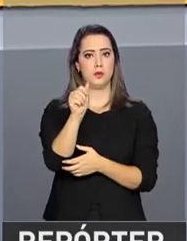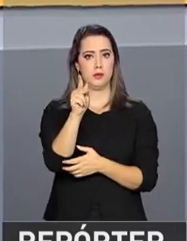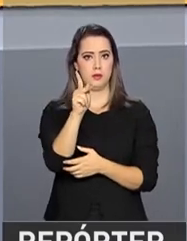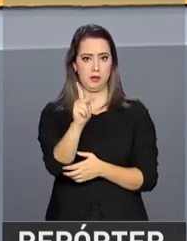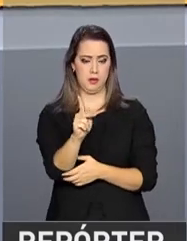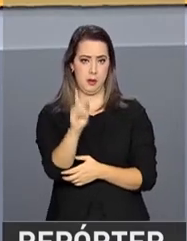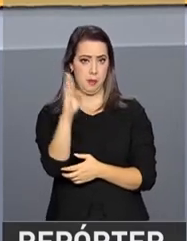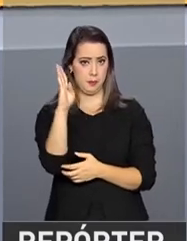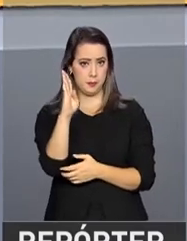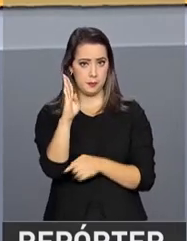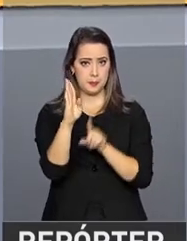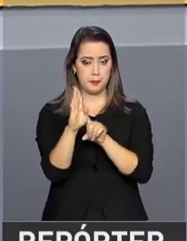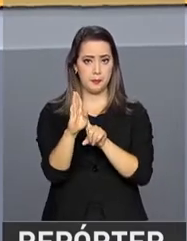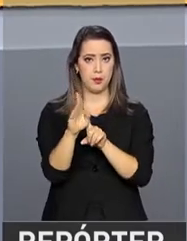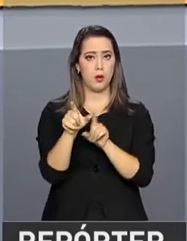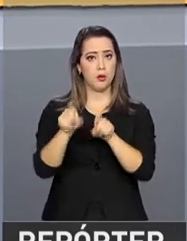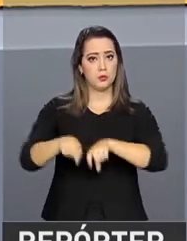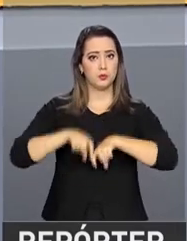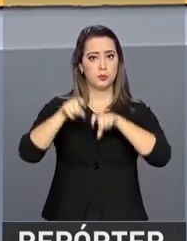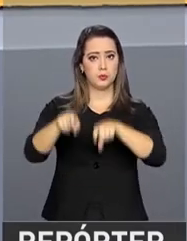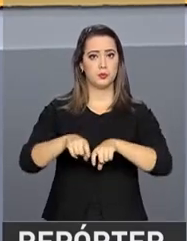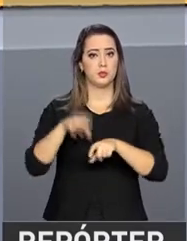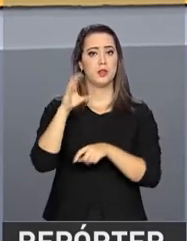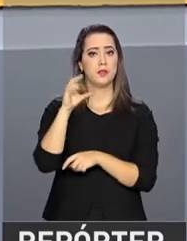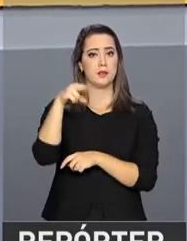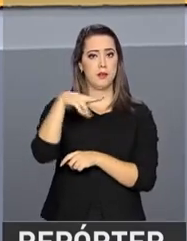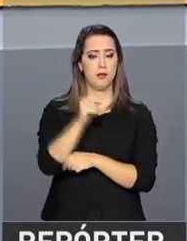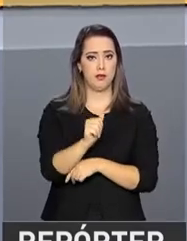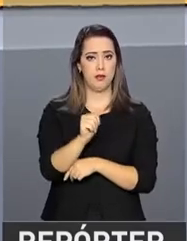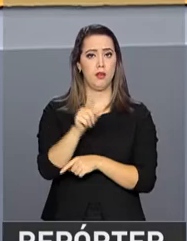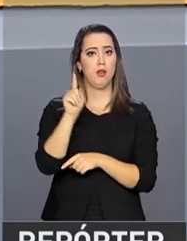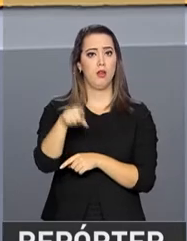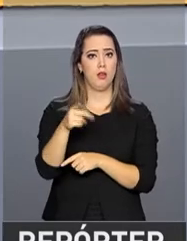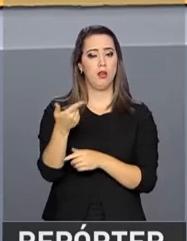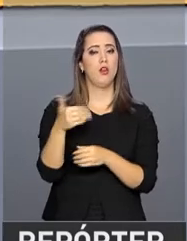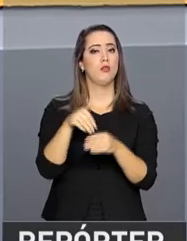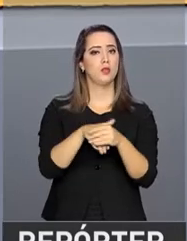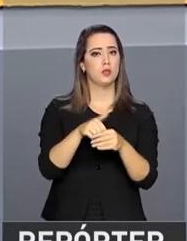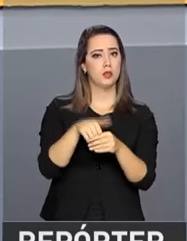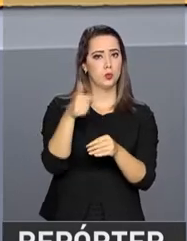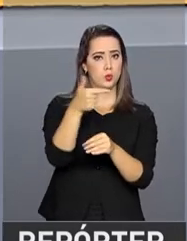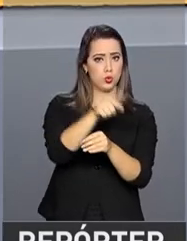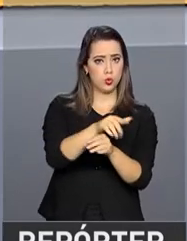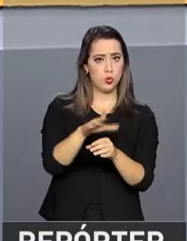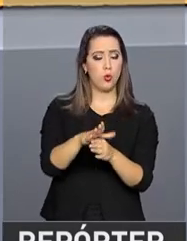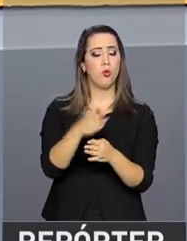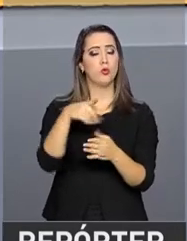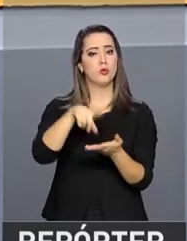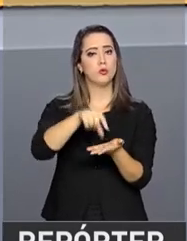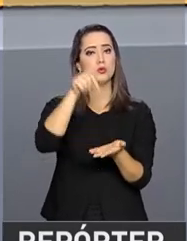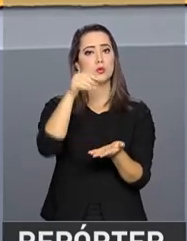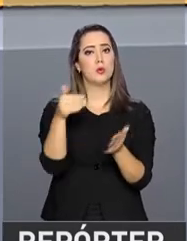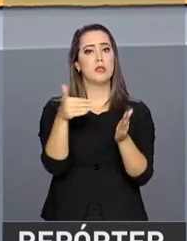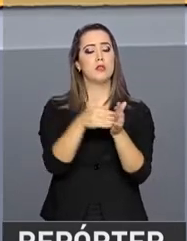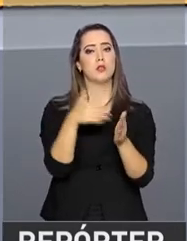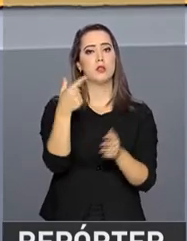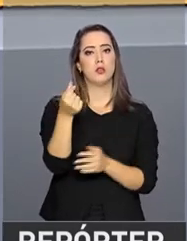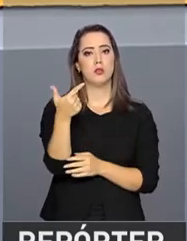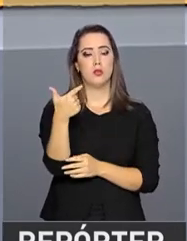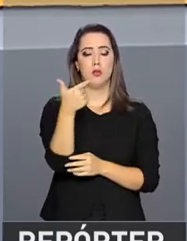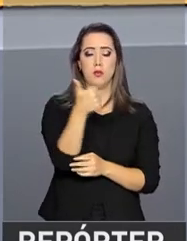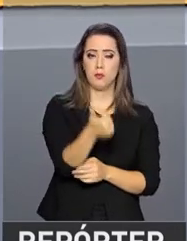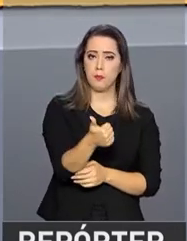brasil o presidente da cna joão martins foi reeleito em setembro para um mandato até 2021